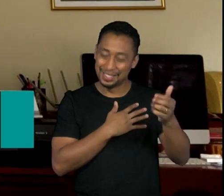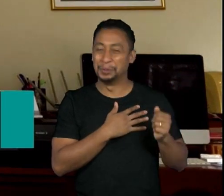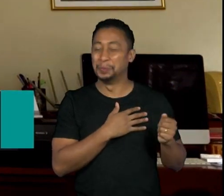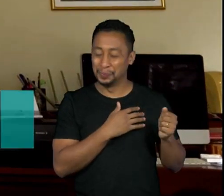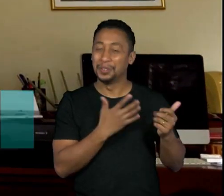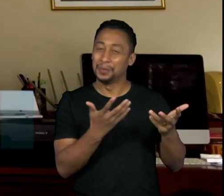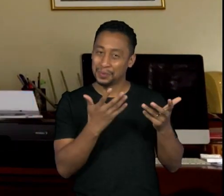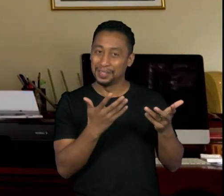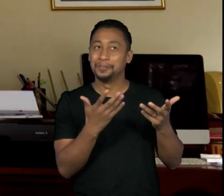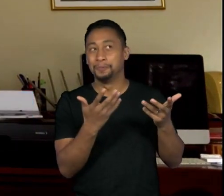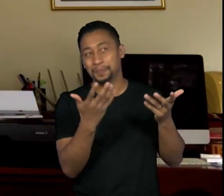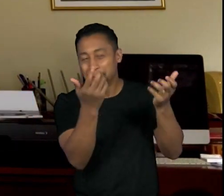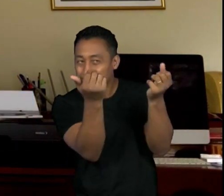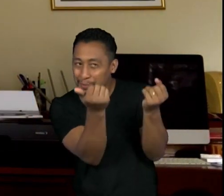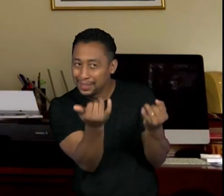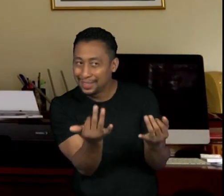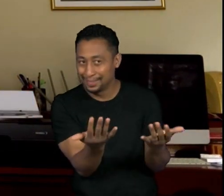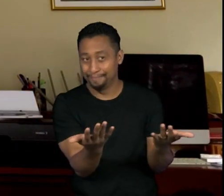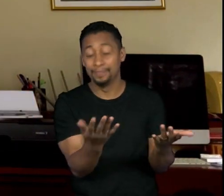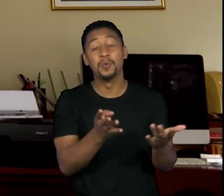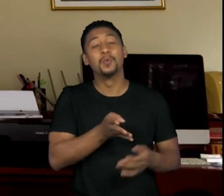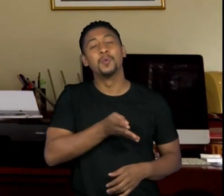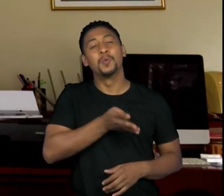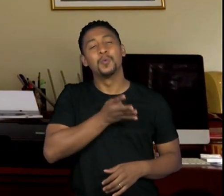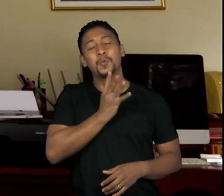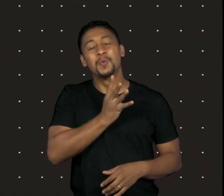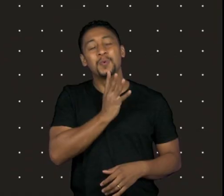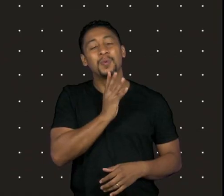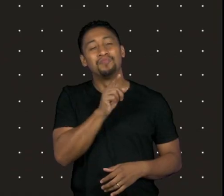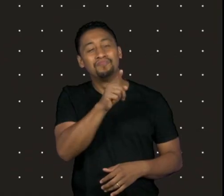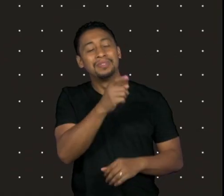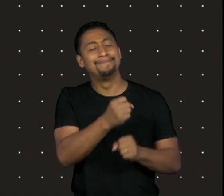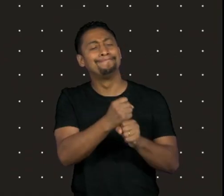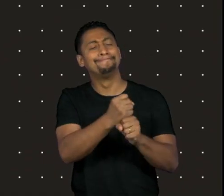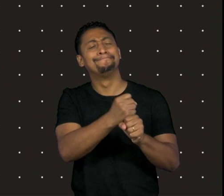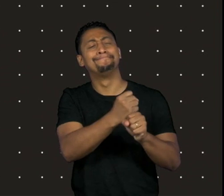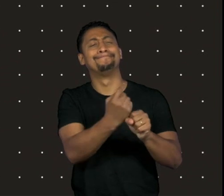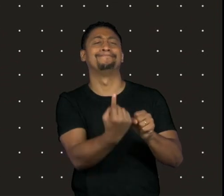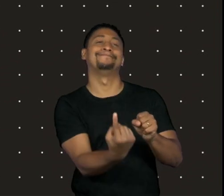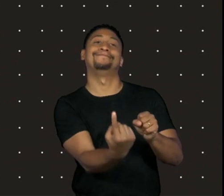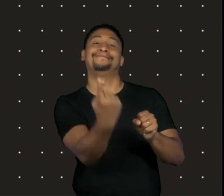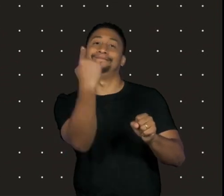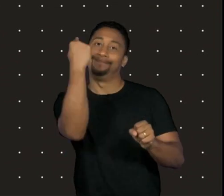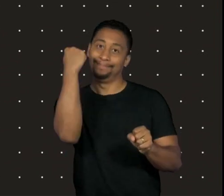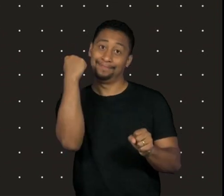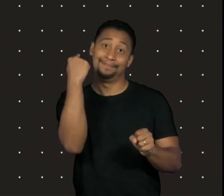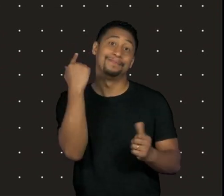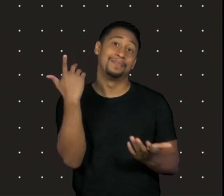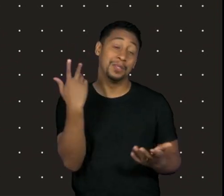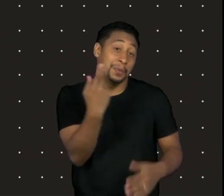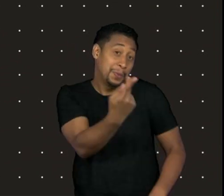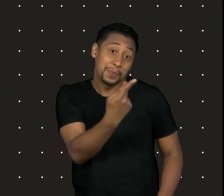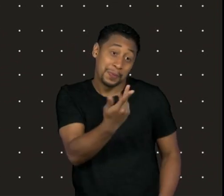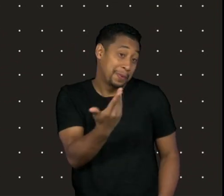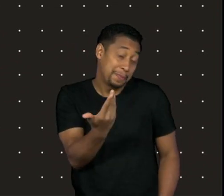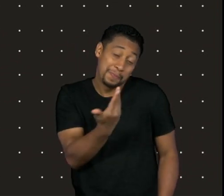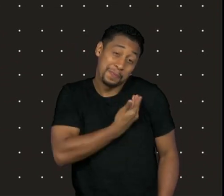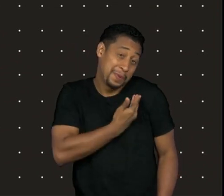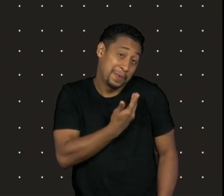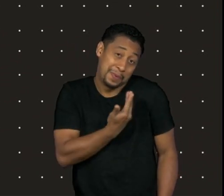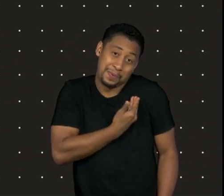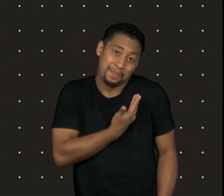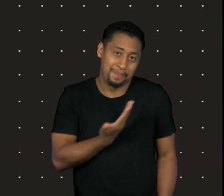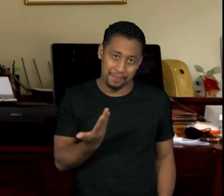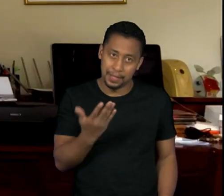Canhas, uma pessoa que eu conheci há muitos anos e que ficamos amigos. Bom, ela chegou na